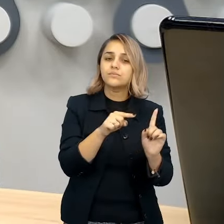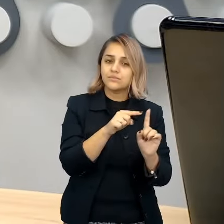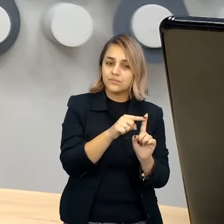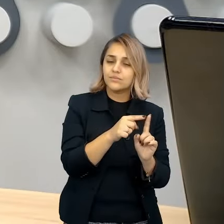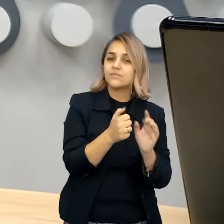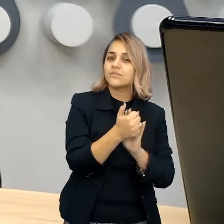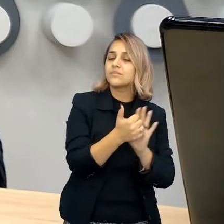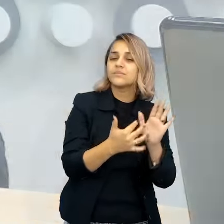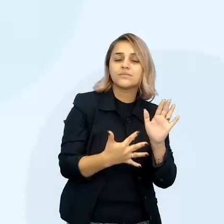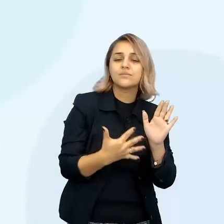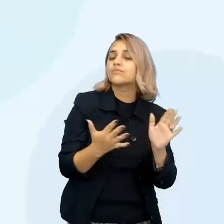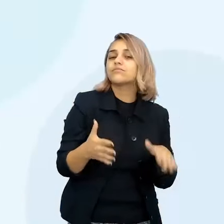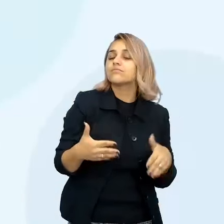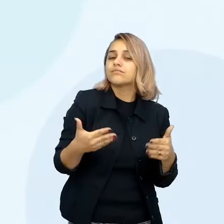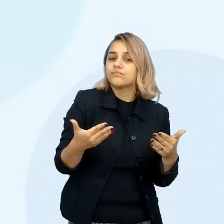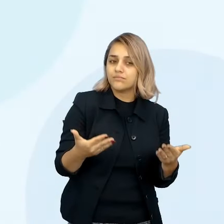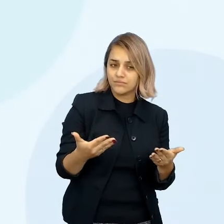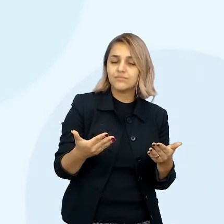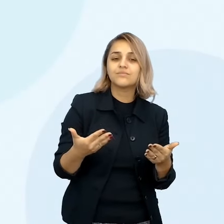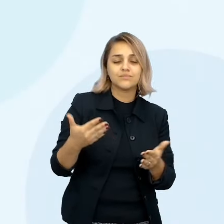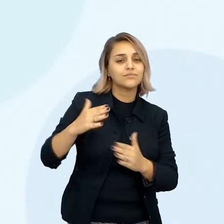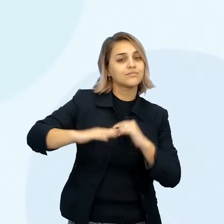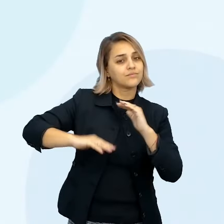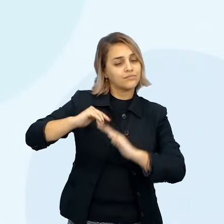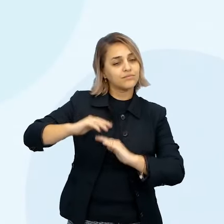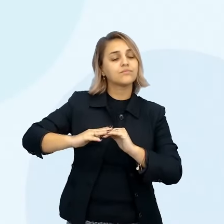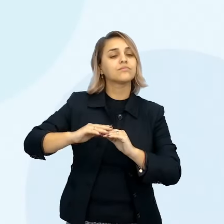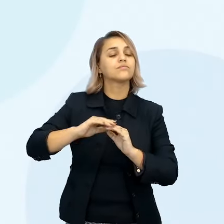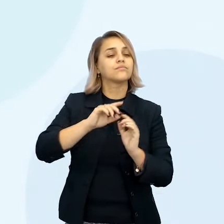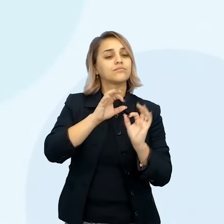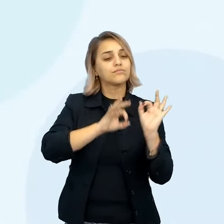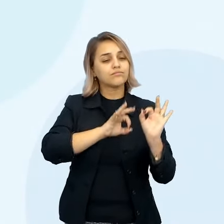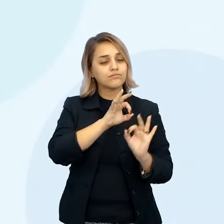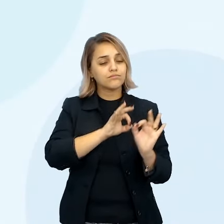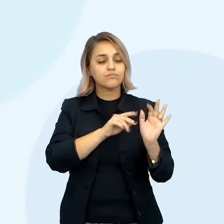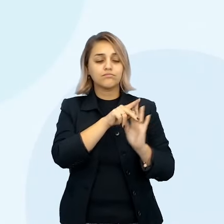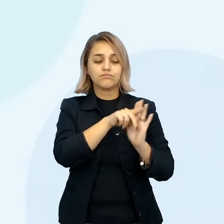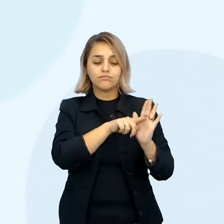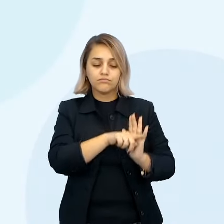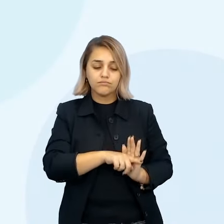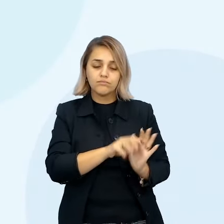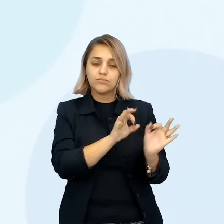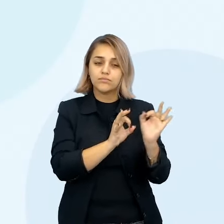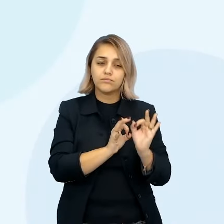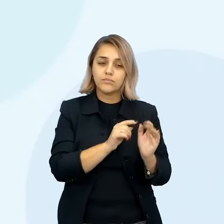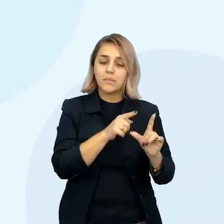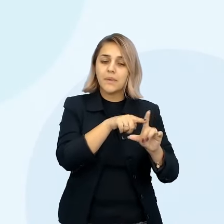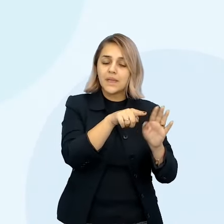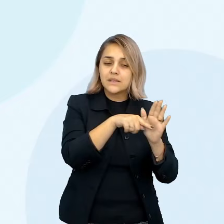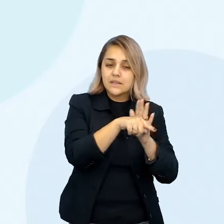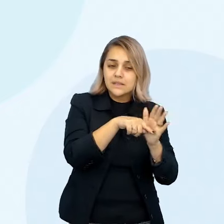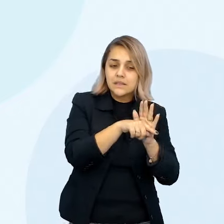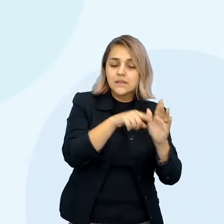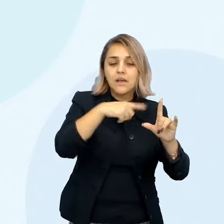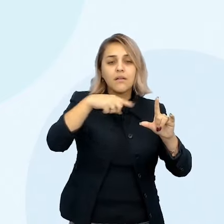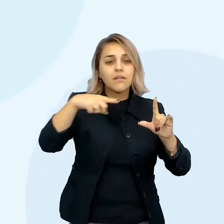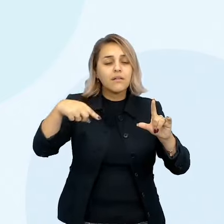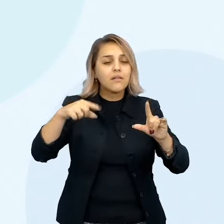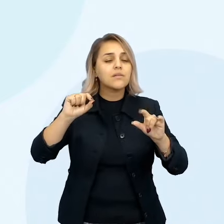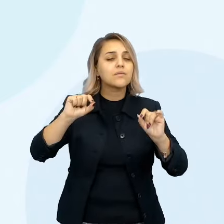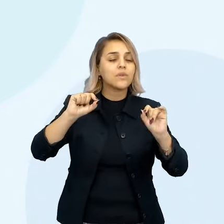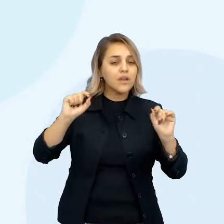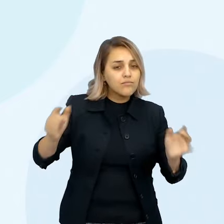dessa atividade é realizar o planejamento de uma pesquisa estatística, motivada pelas discussões